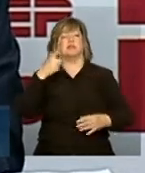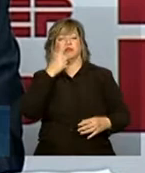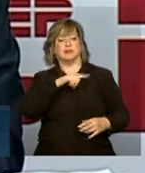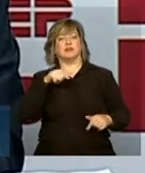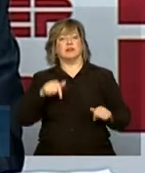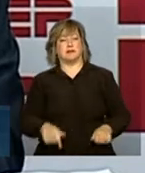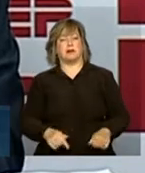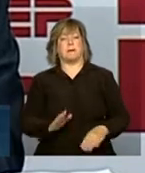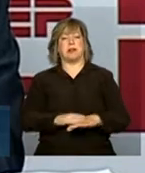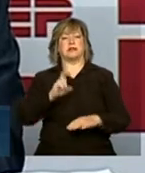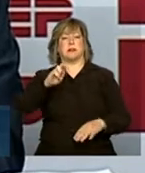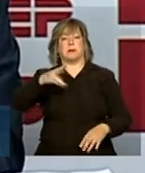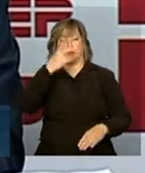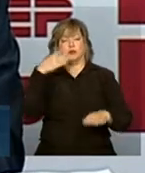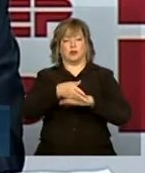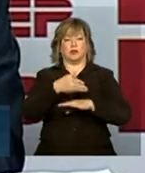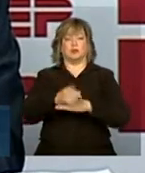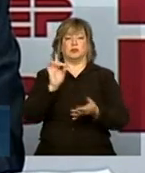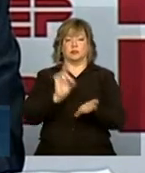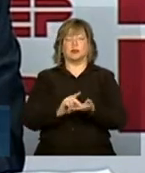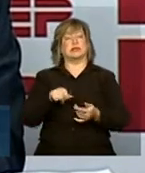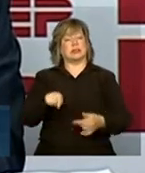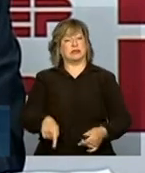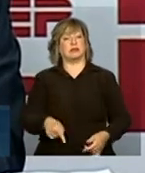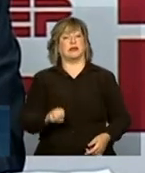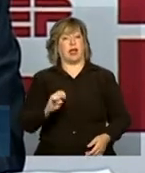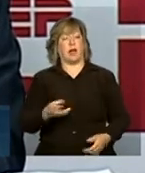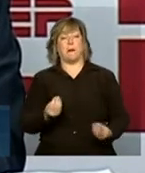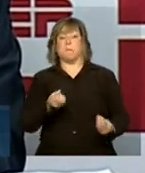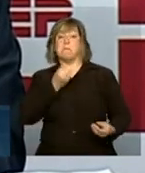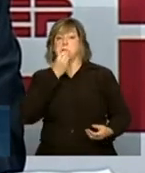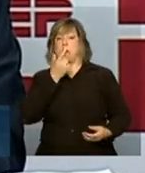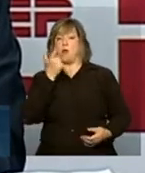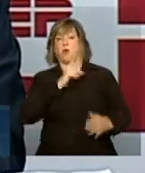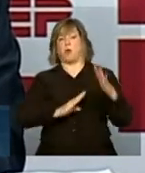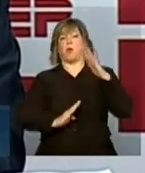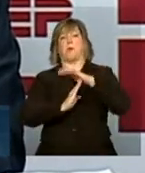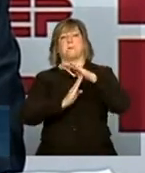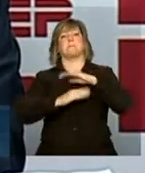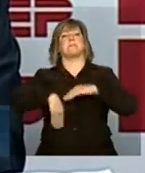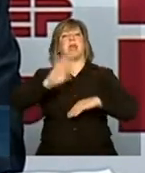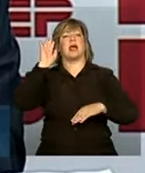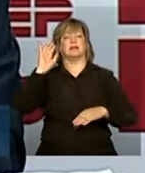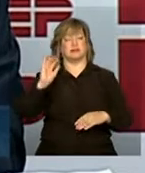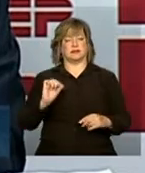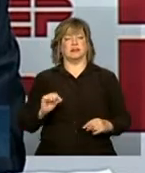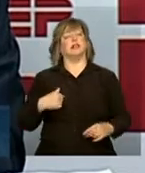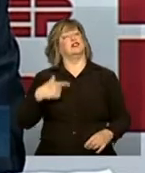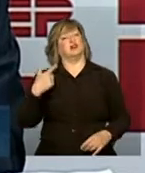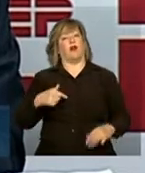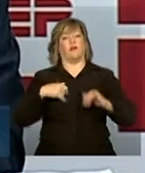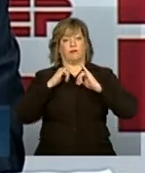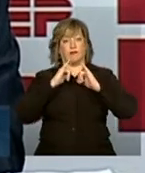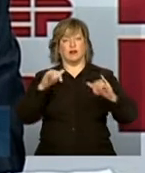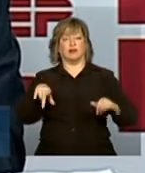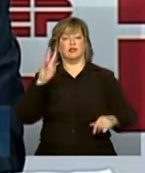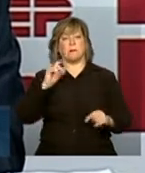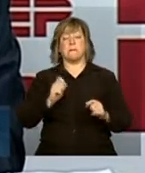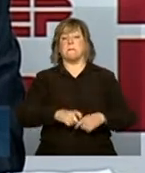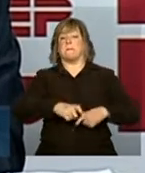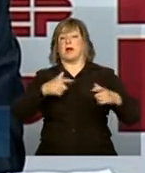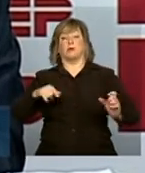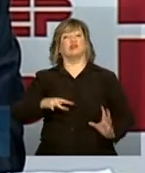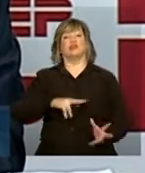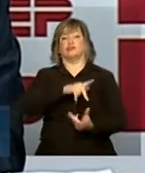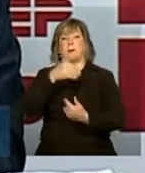participantes efetivos, mais de 5 milhões de participantes efetivos, o que é um recorde e, mais uma vez, eu digo, segundo maior exame do